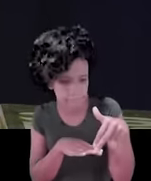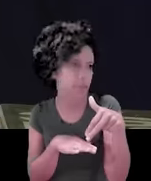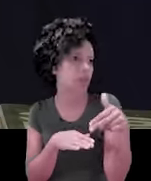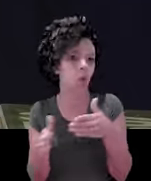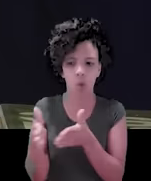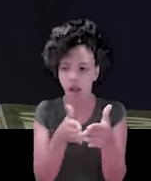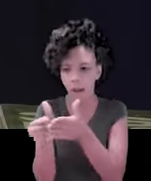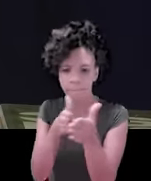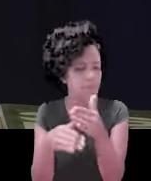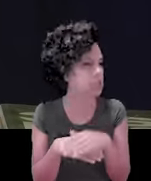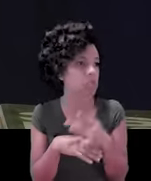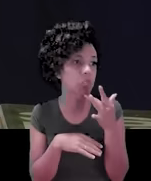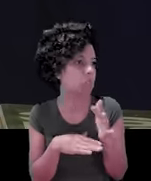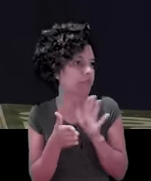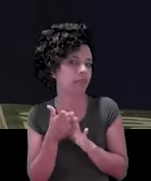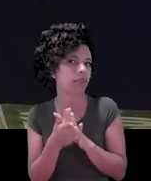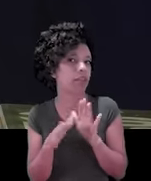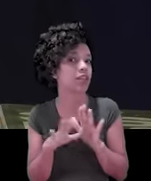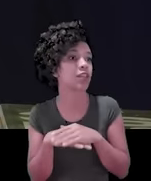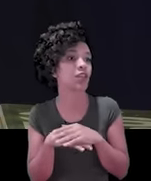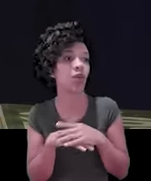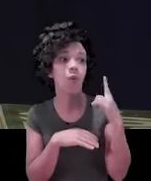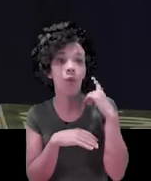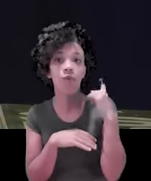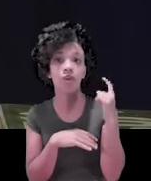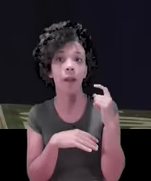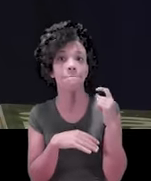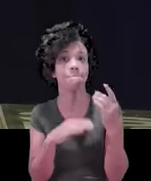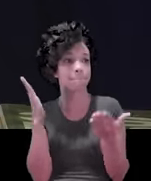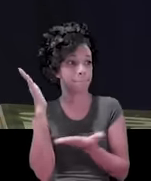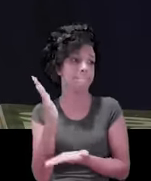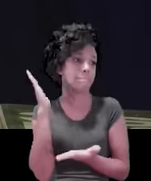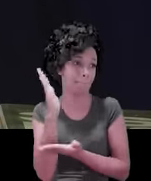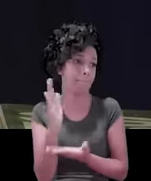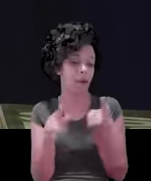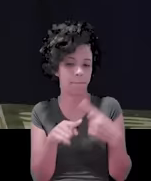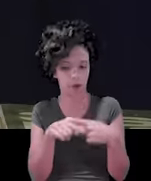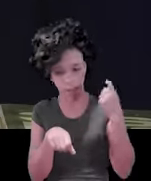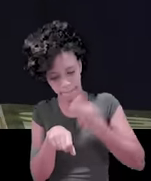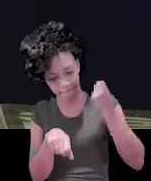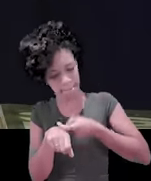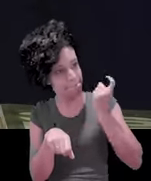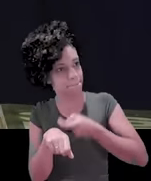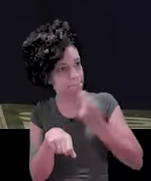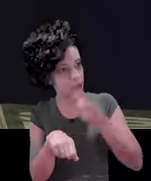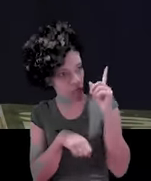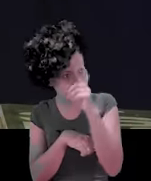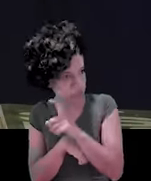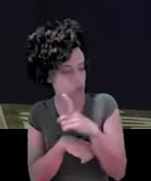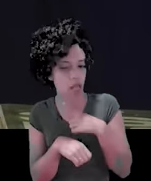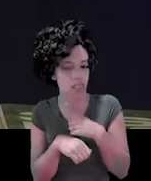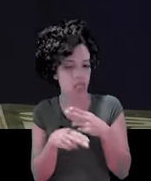alguma coisa um caminho né trilha e aí eu ouvi o deles batendo que é para o Bill o Ouriço tem que bater é difícil